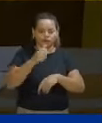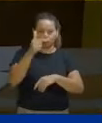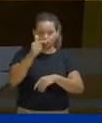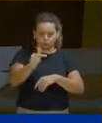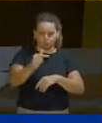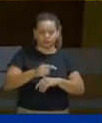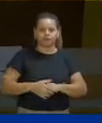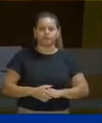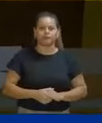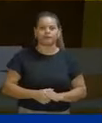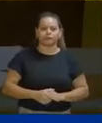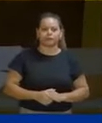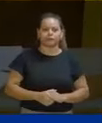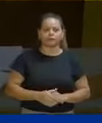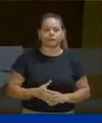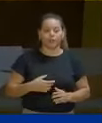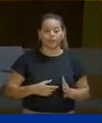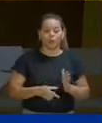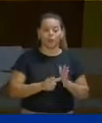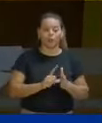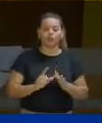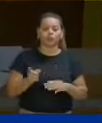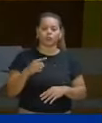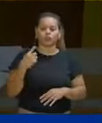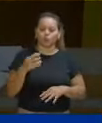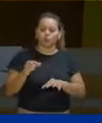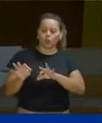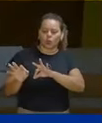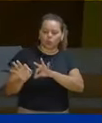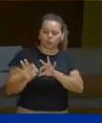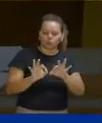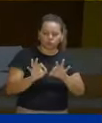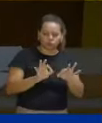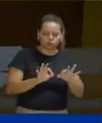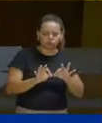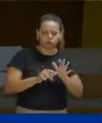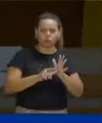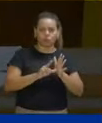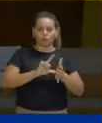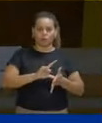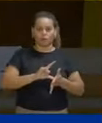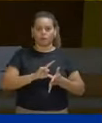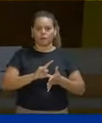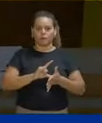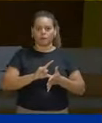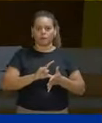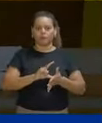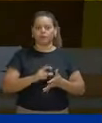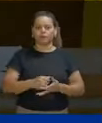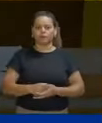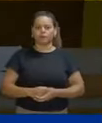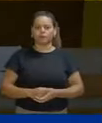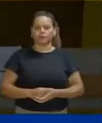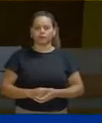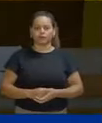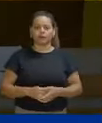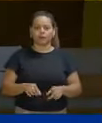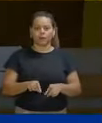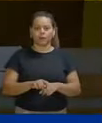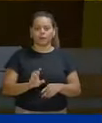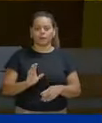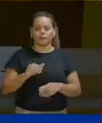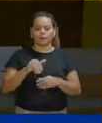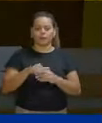que todos nós possamos nos organizar melhor, talvez a gente já colocar em votação